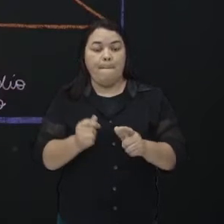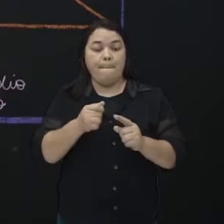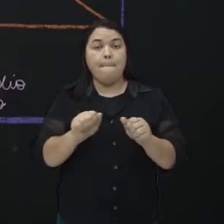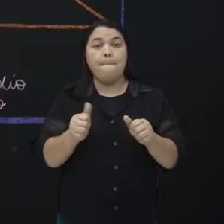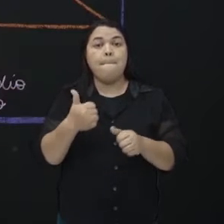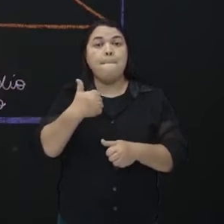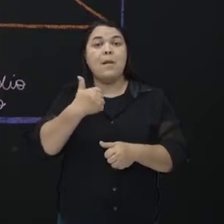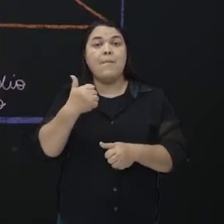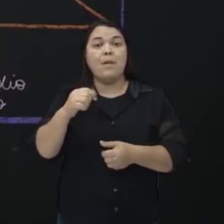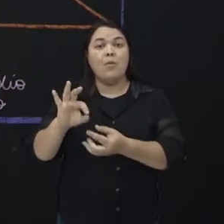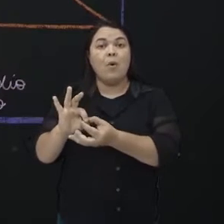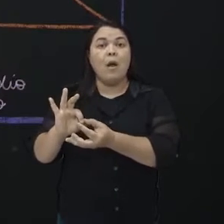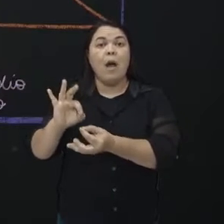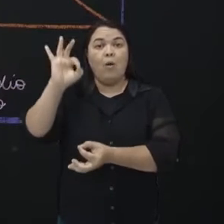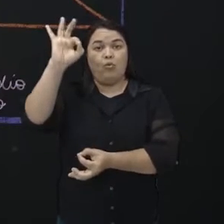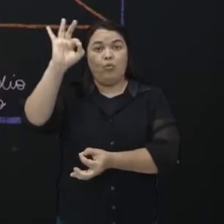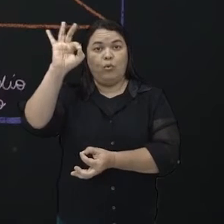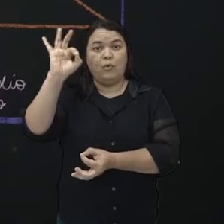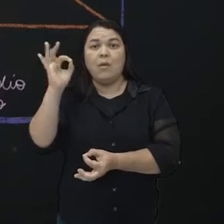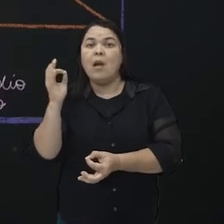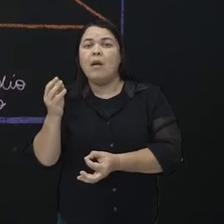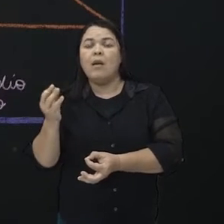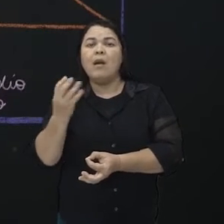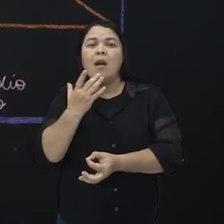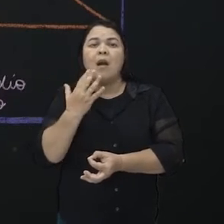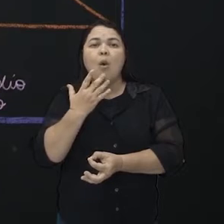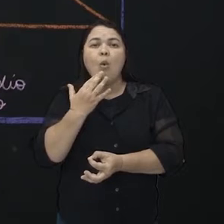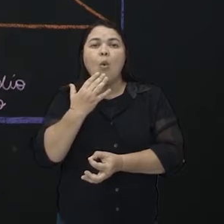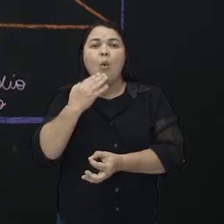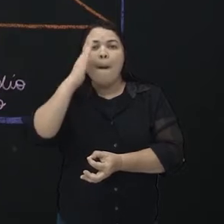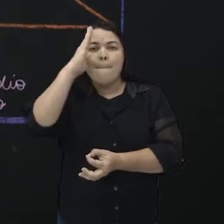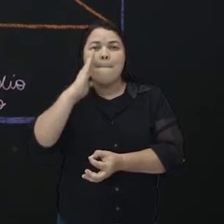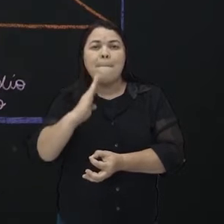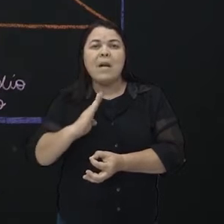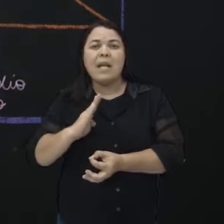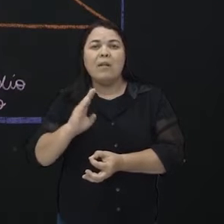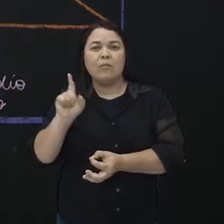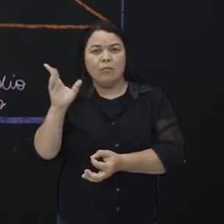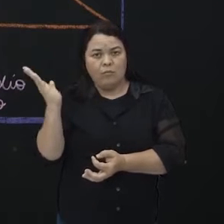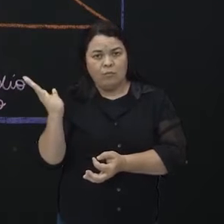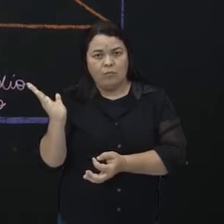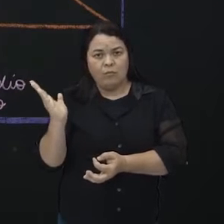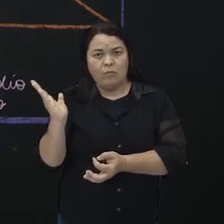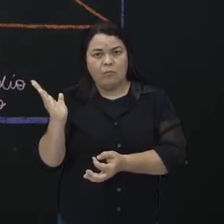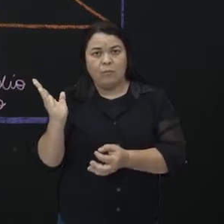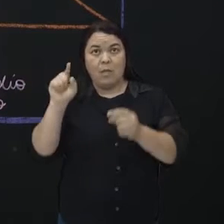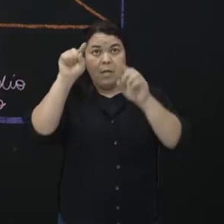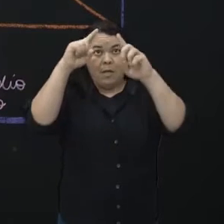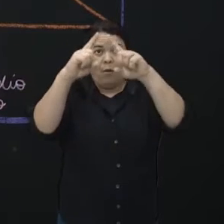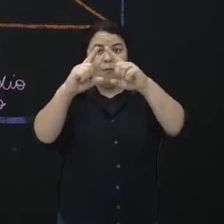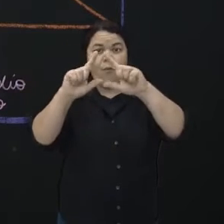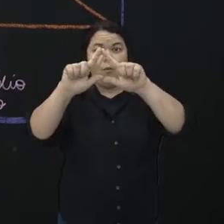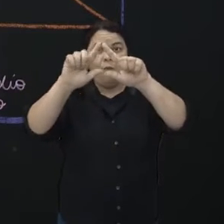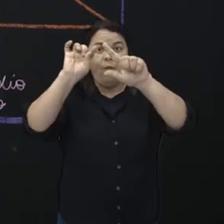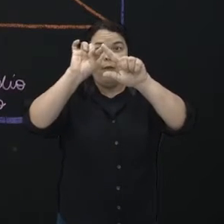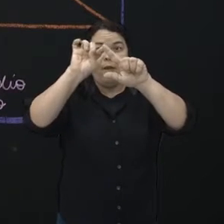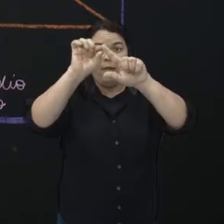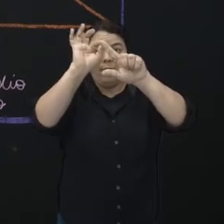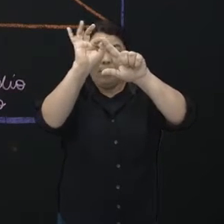que vão definir o que é mediana, o que é altura e o que é bissetriz. Vamos a elas então?